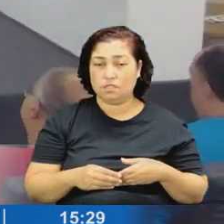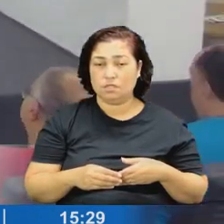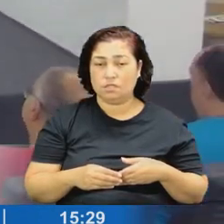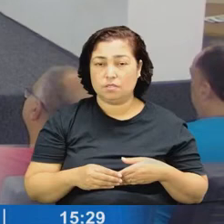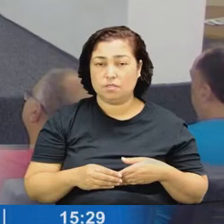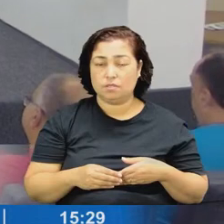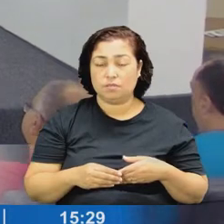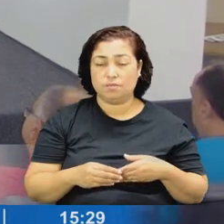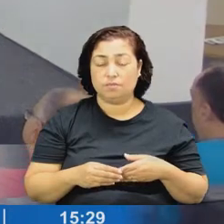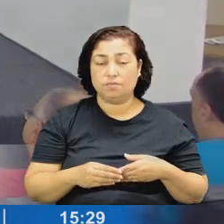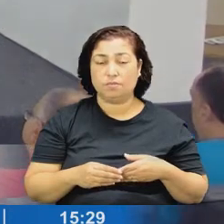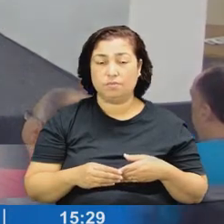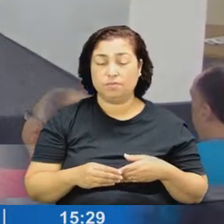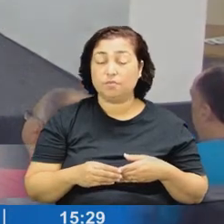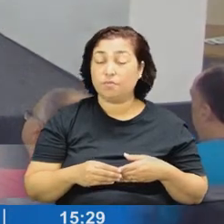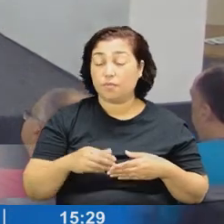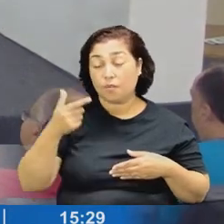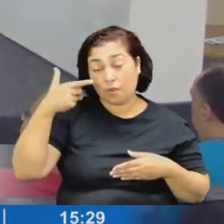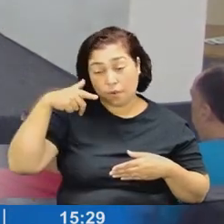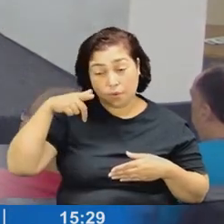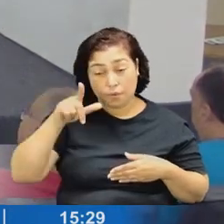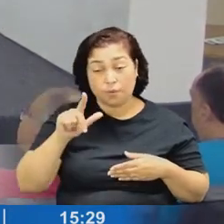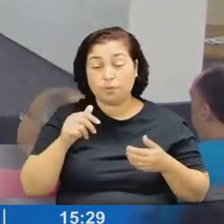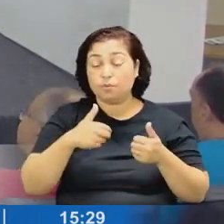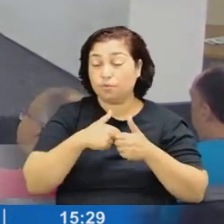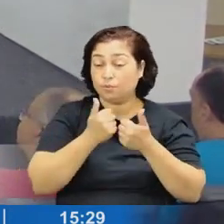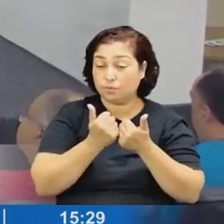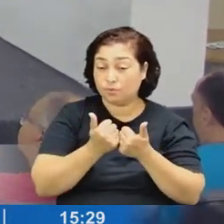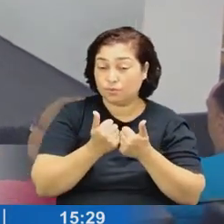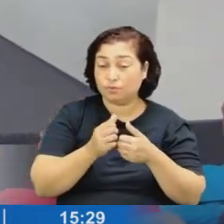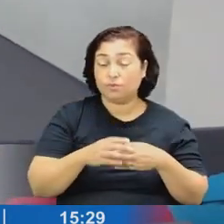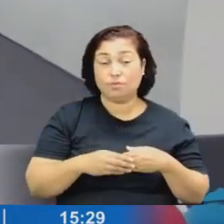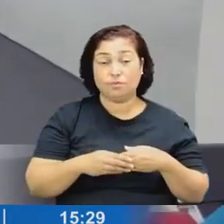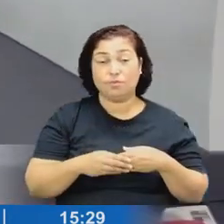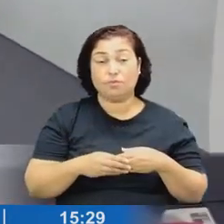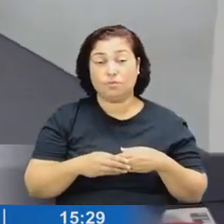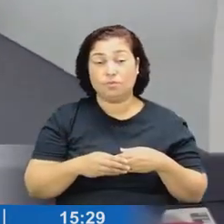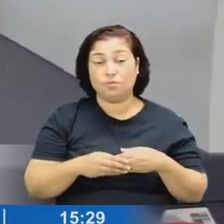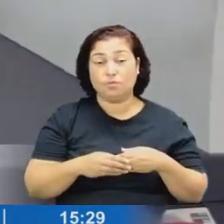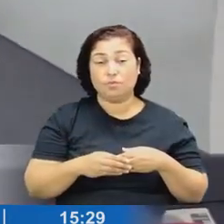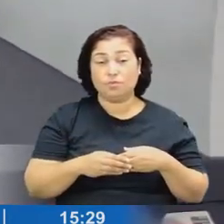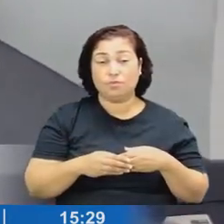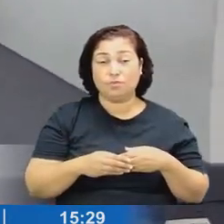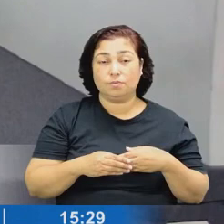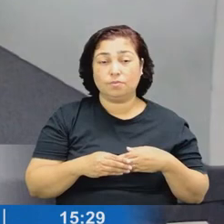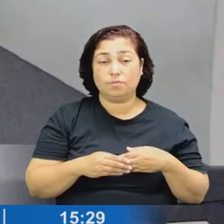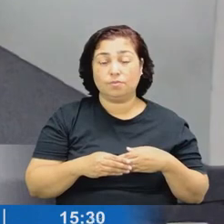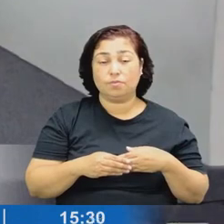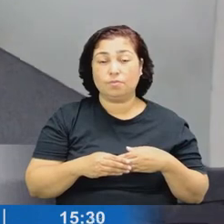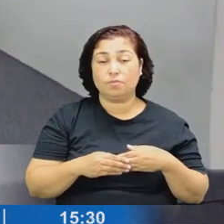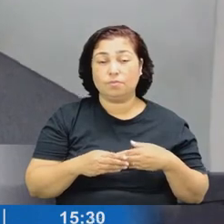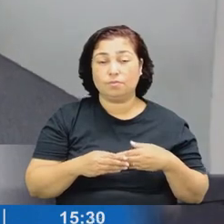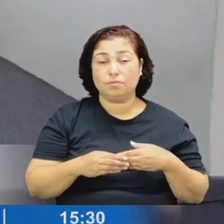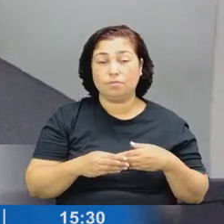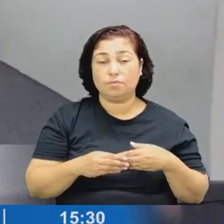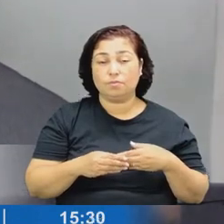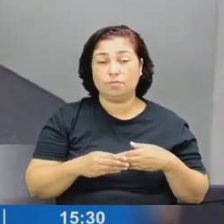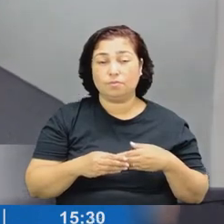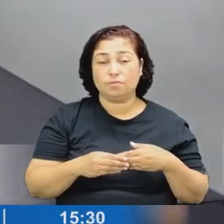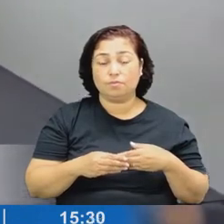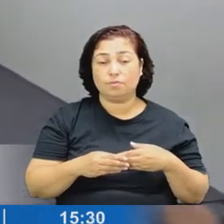tava na pelada lá entendeu Aí eu tinha que fazer a piada do Romário aqui não pode estar gravando mas o